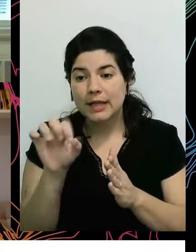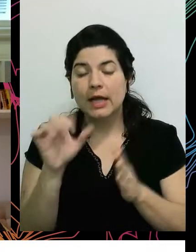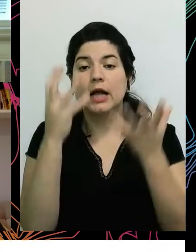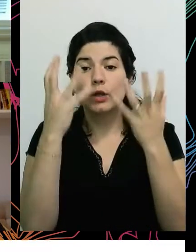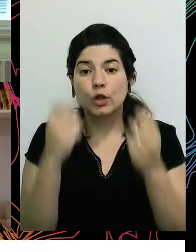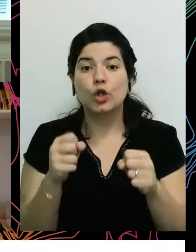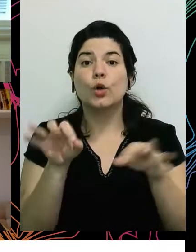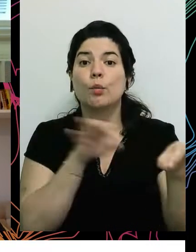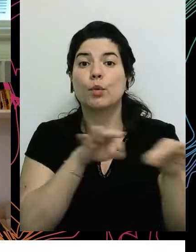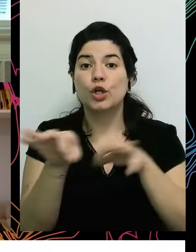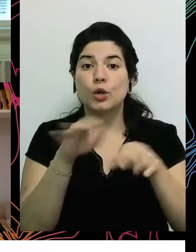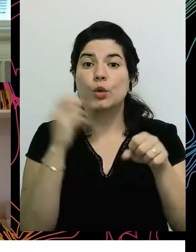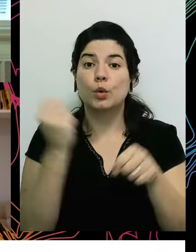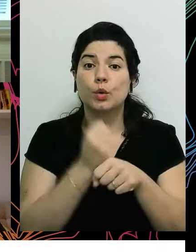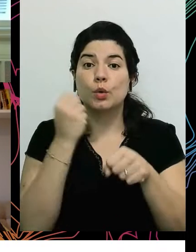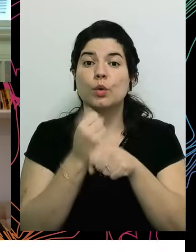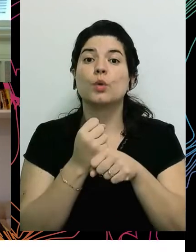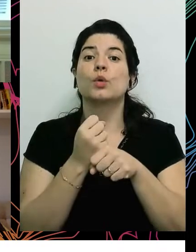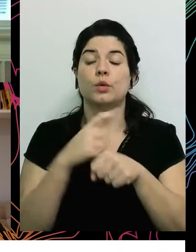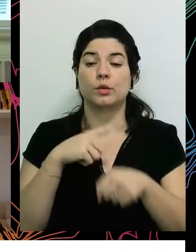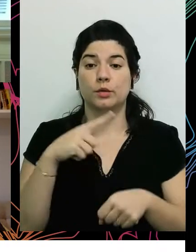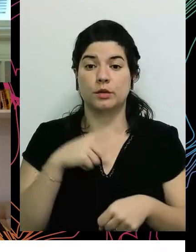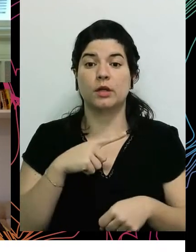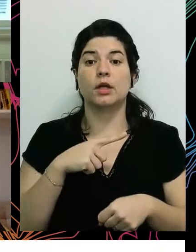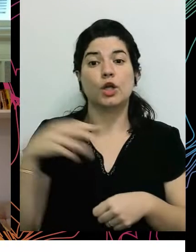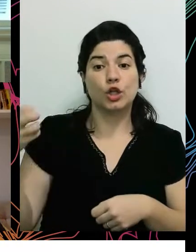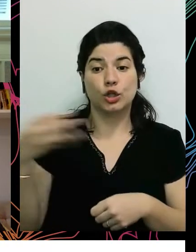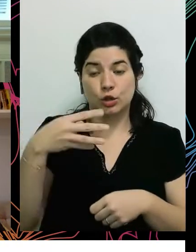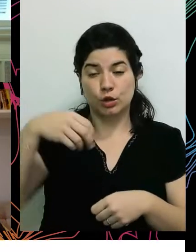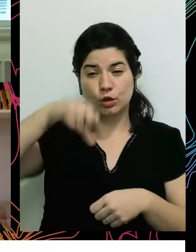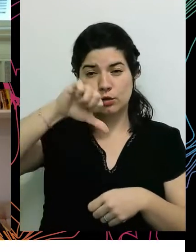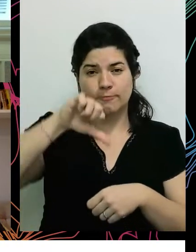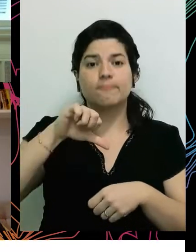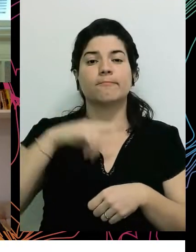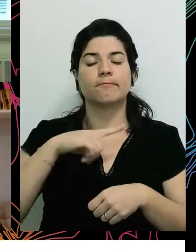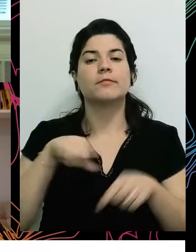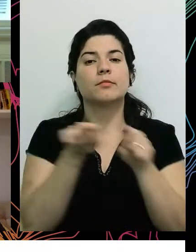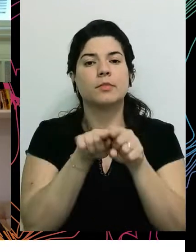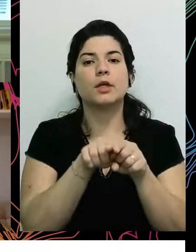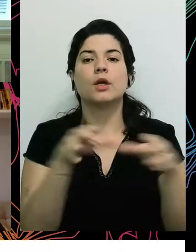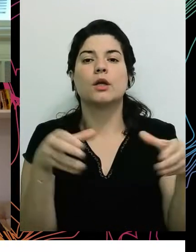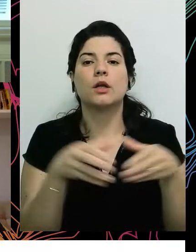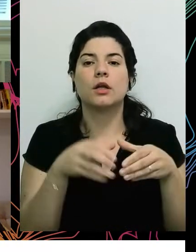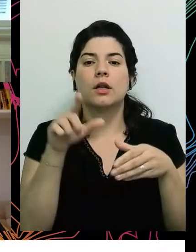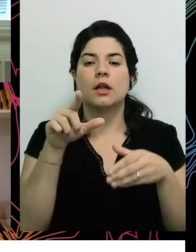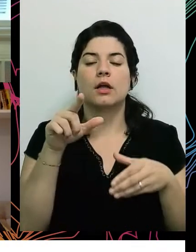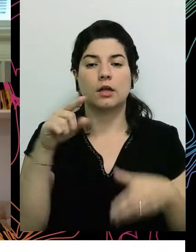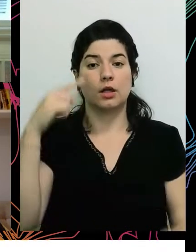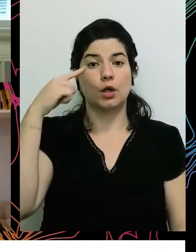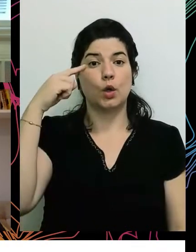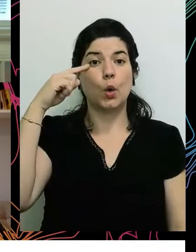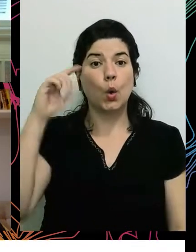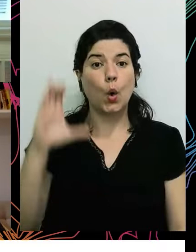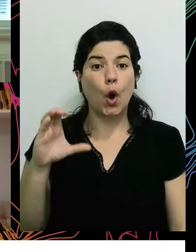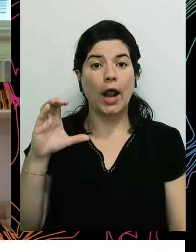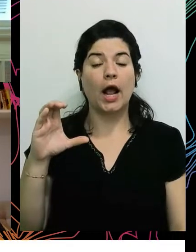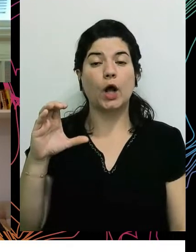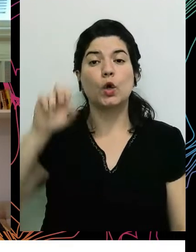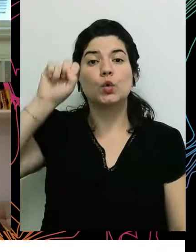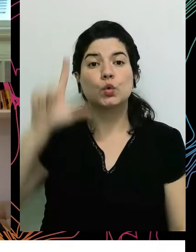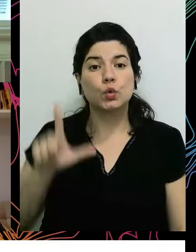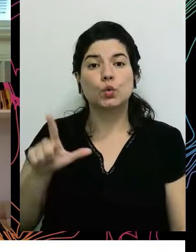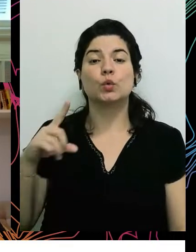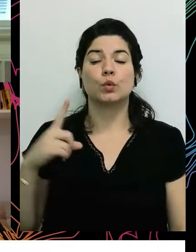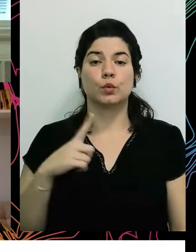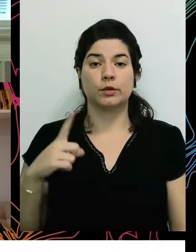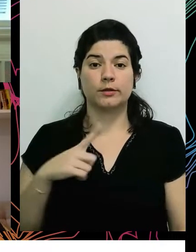projeto de construção do Norve 9 e passou a integrar sua equipe na Coreia do Sul. Em 2012, foi promovida a imediato